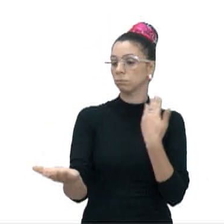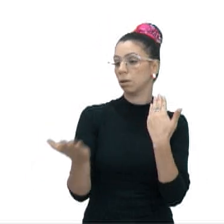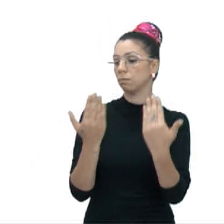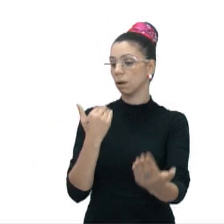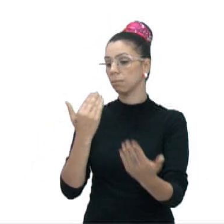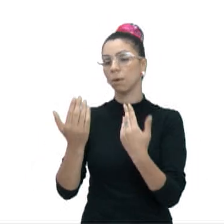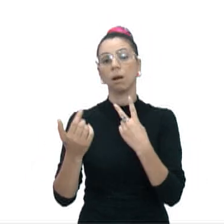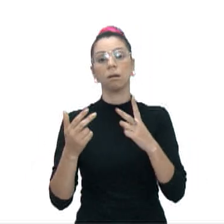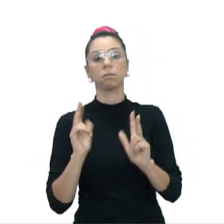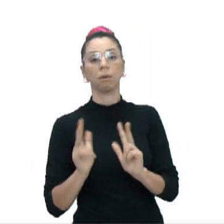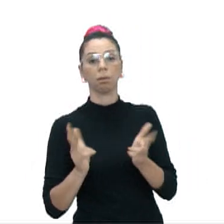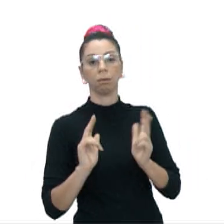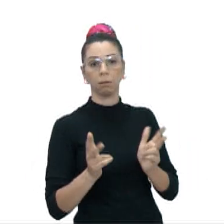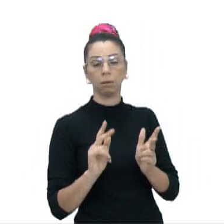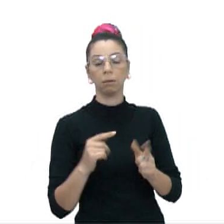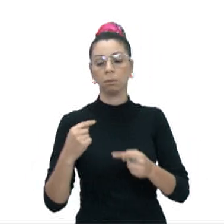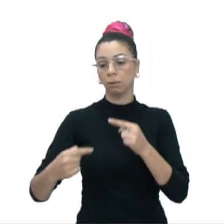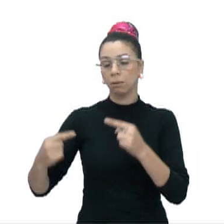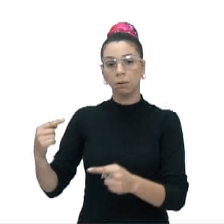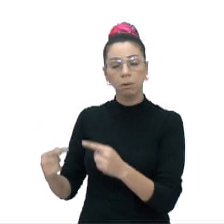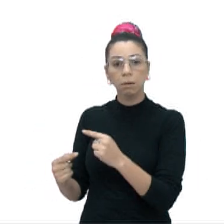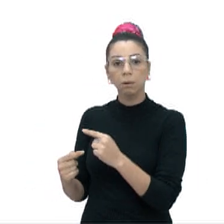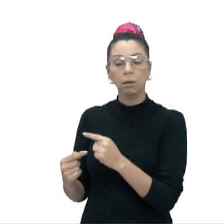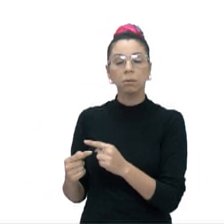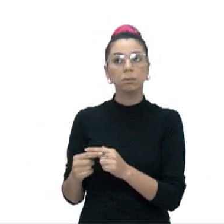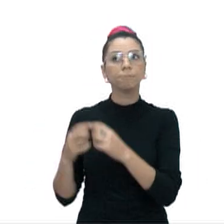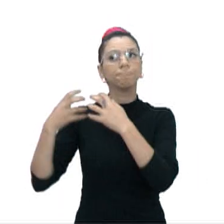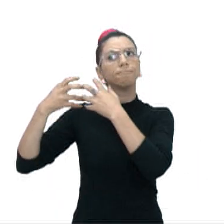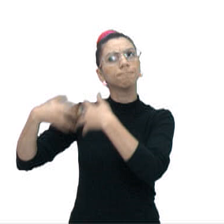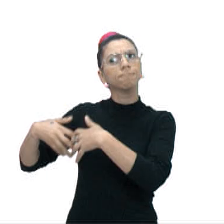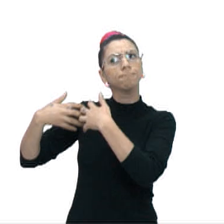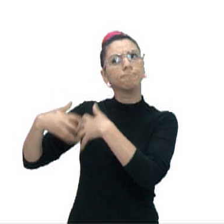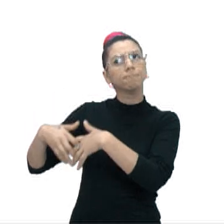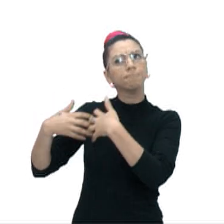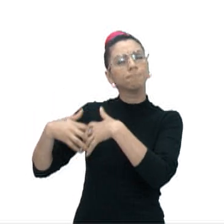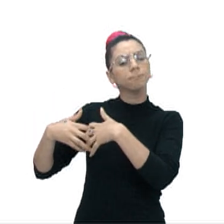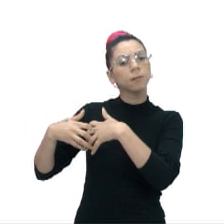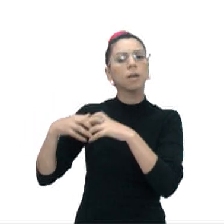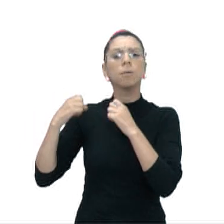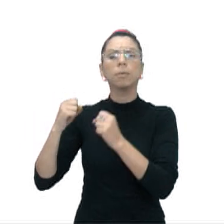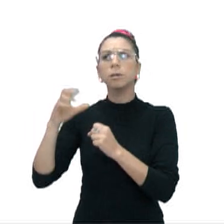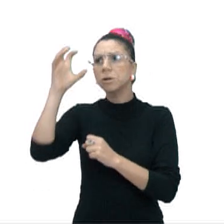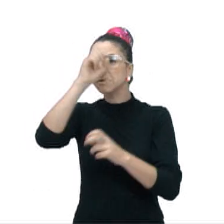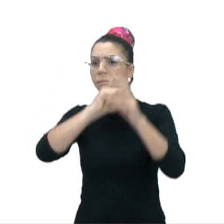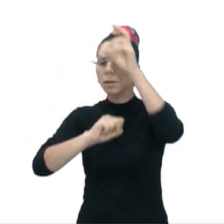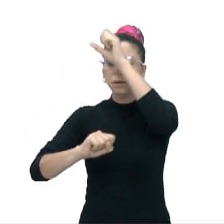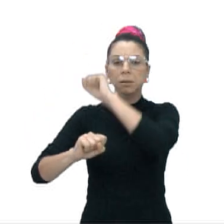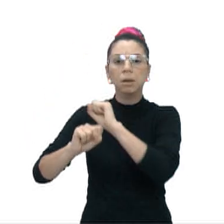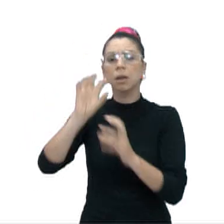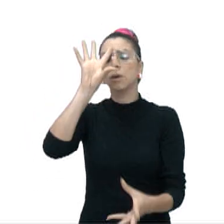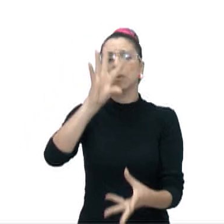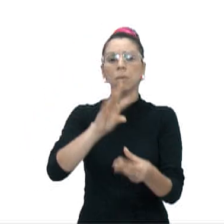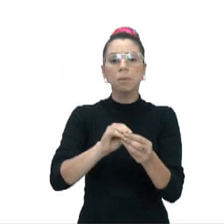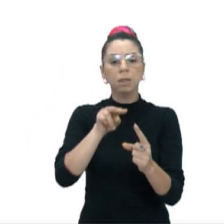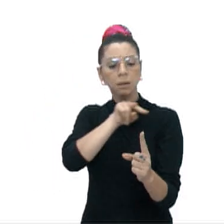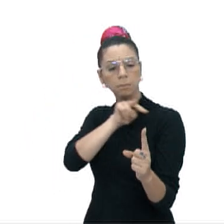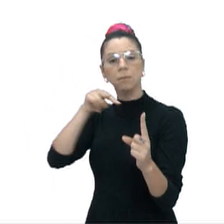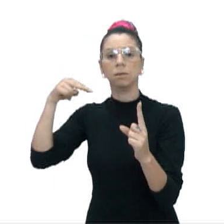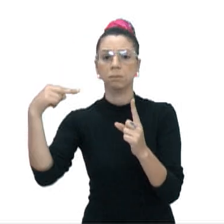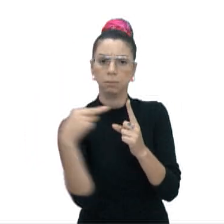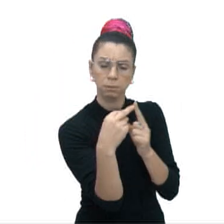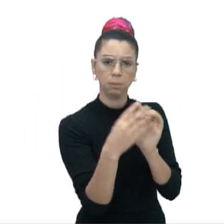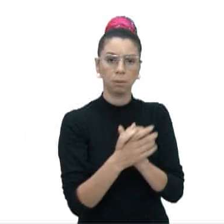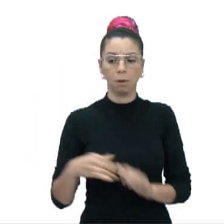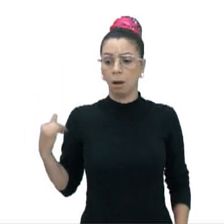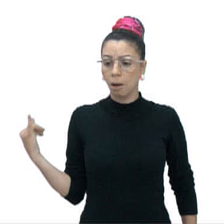debate, os indivíduos repensam, refletem e podem aperfeiçoar suas visões de mundo, algo essencial